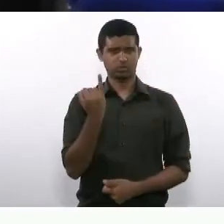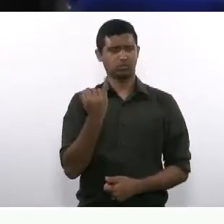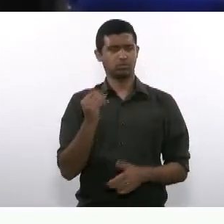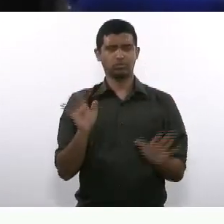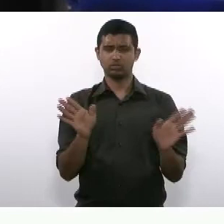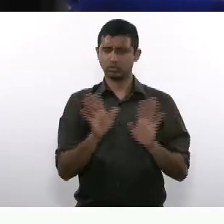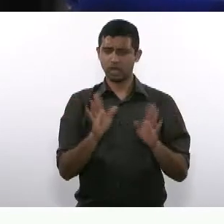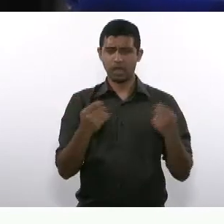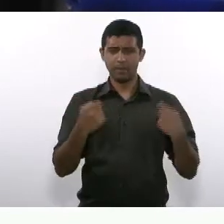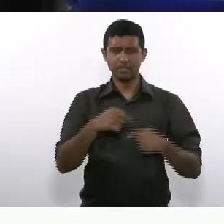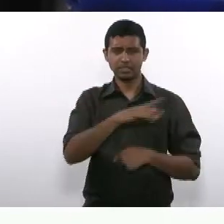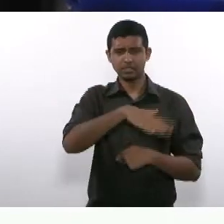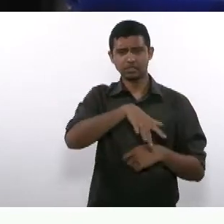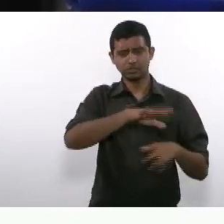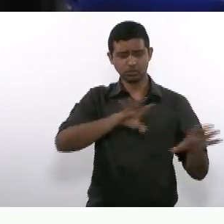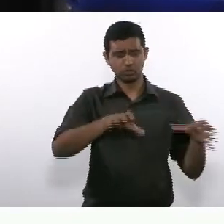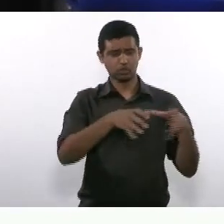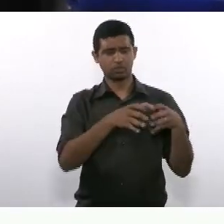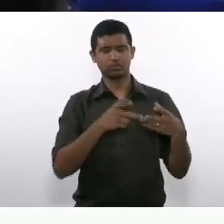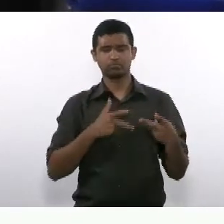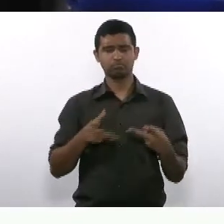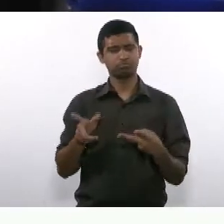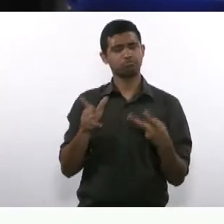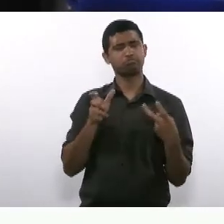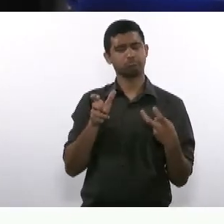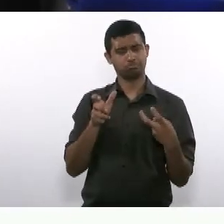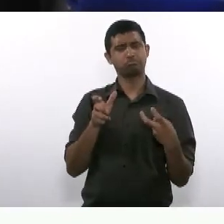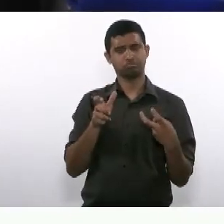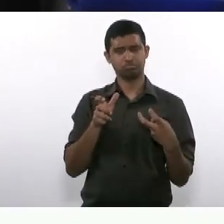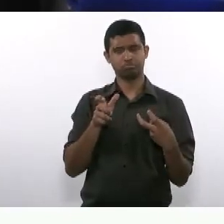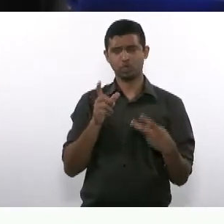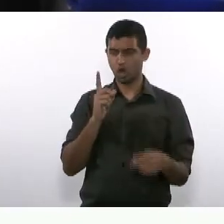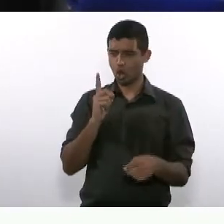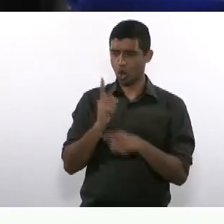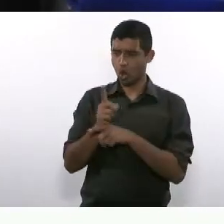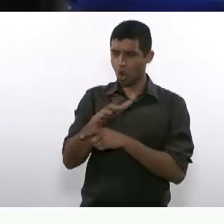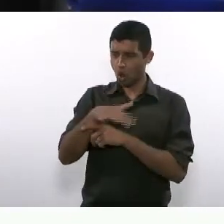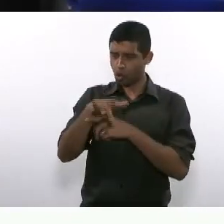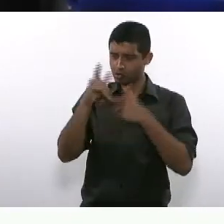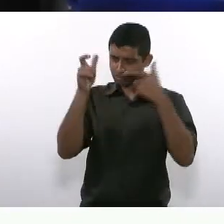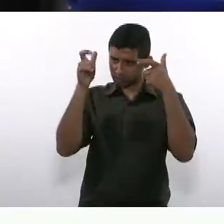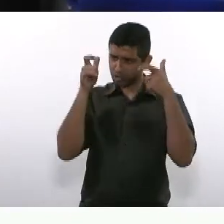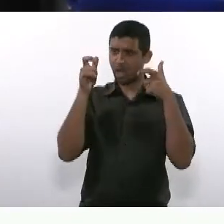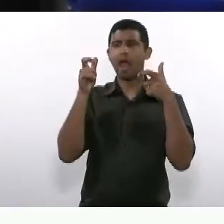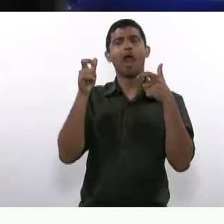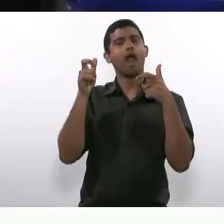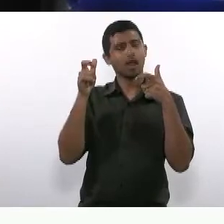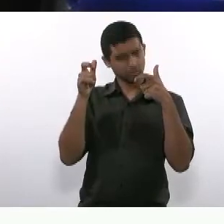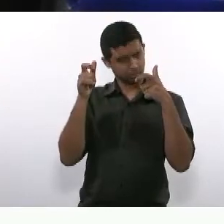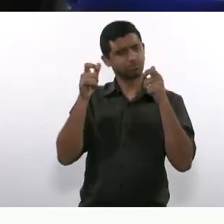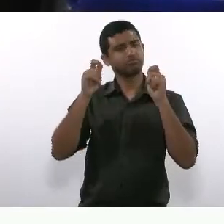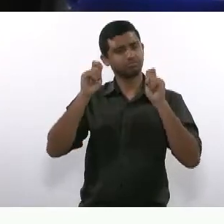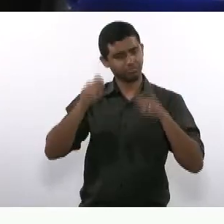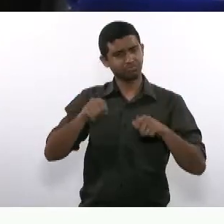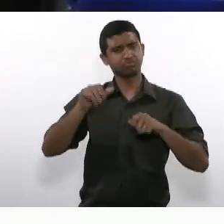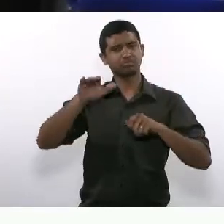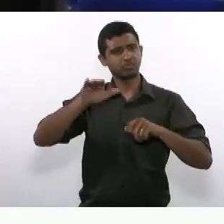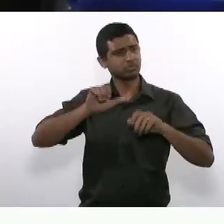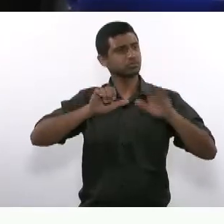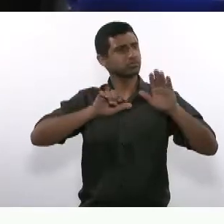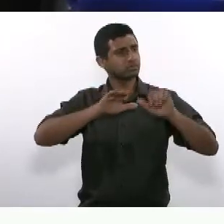aquela comunidade que tem que identificar no encontro de reis uma potência para que outras pessoas possam